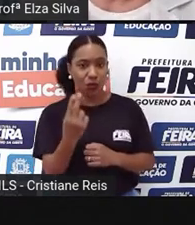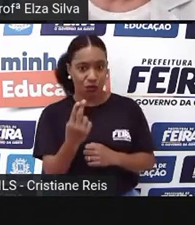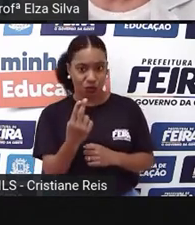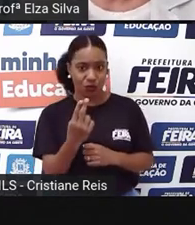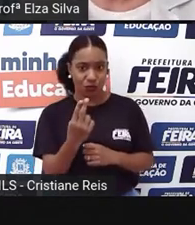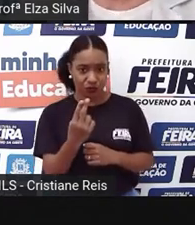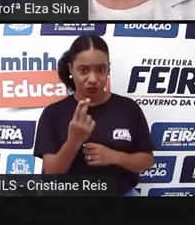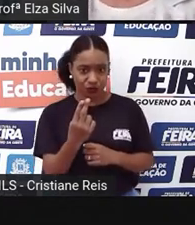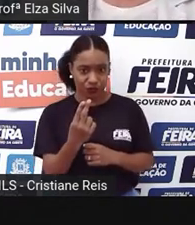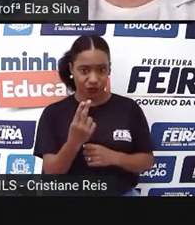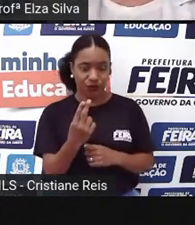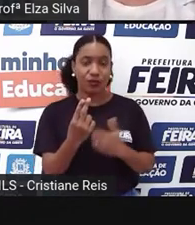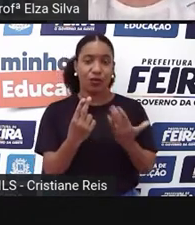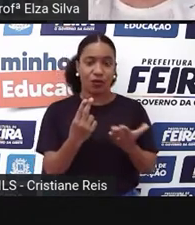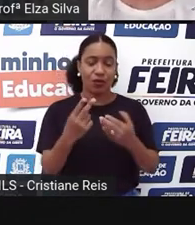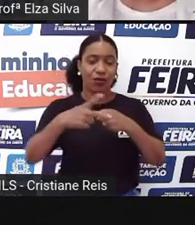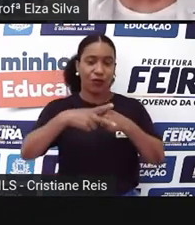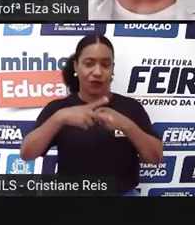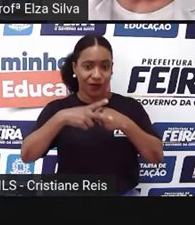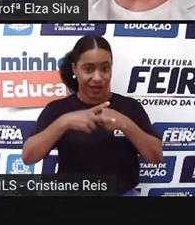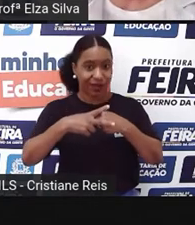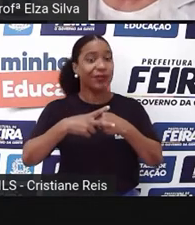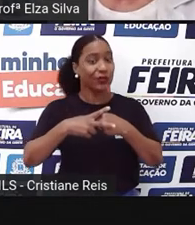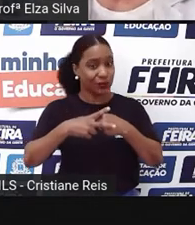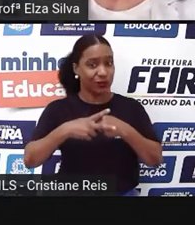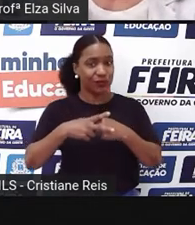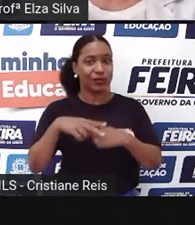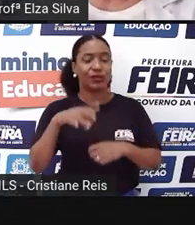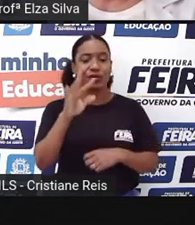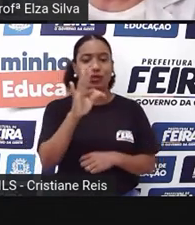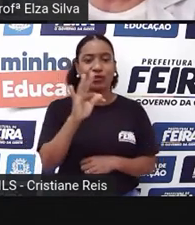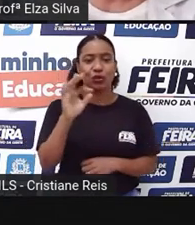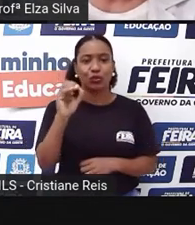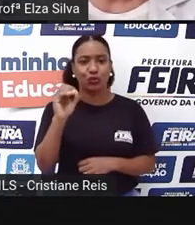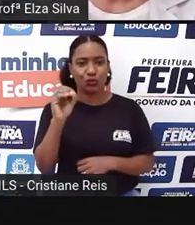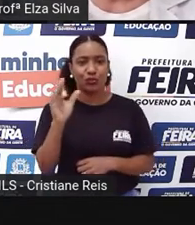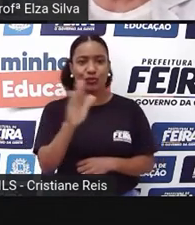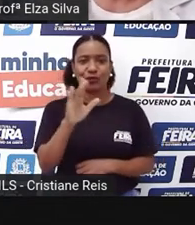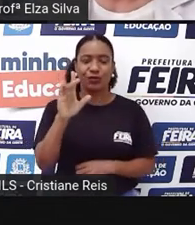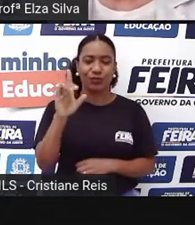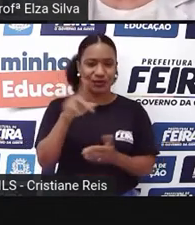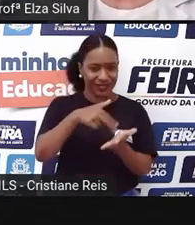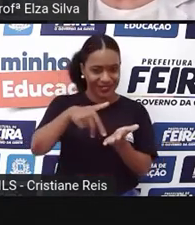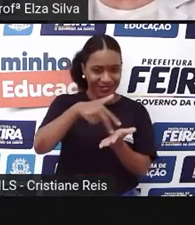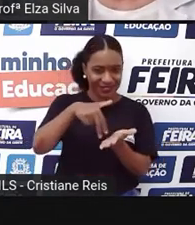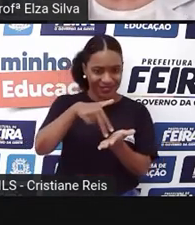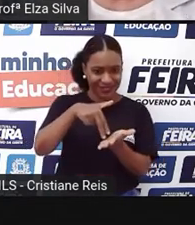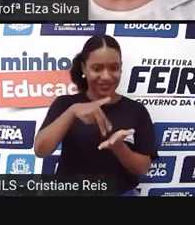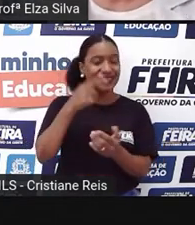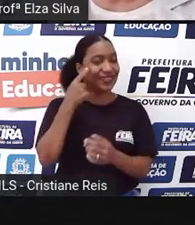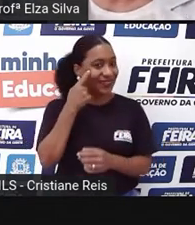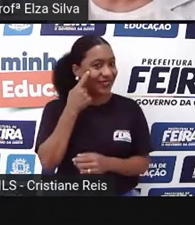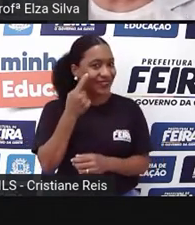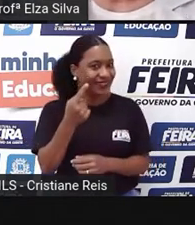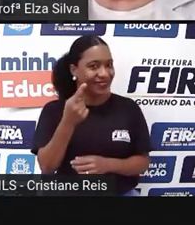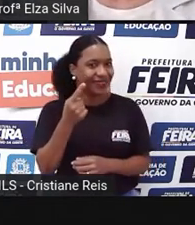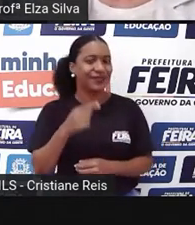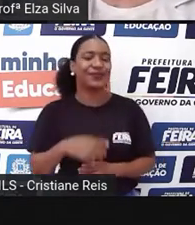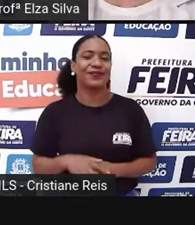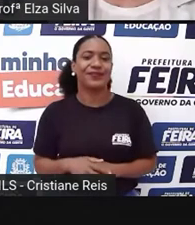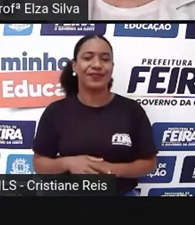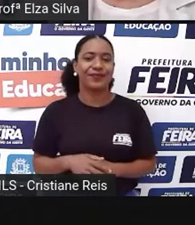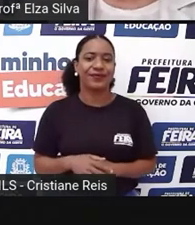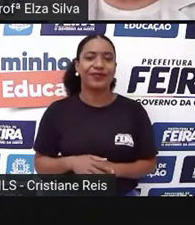coloco o verbo no infinitivo com to dance. Então nós podemos dizer,